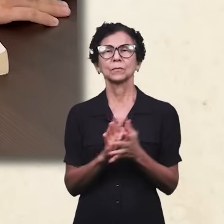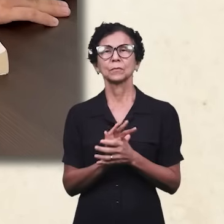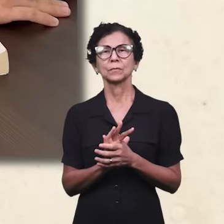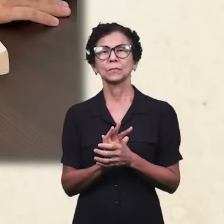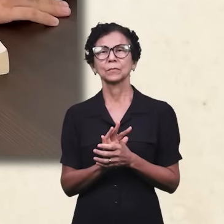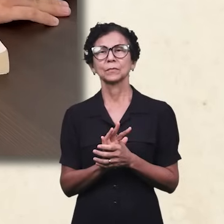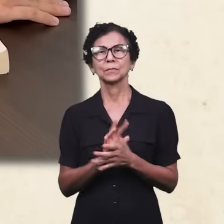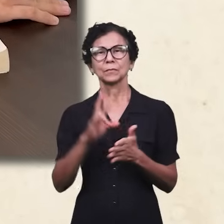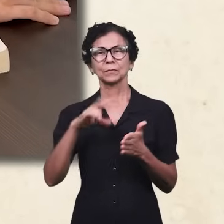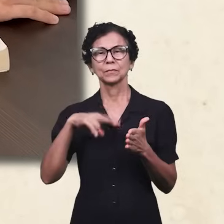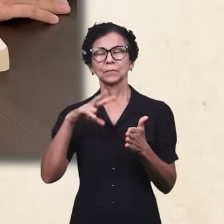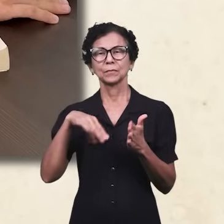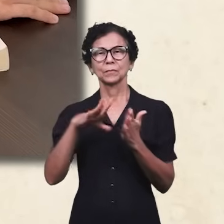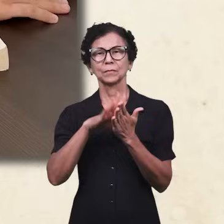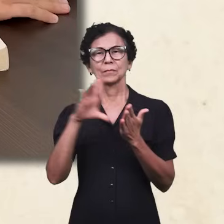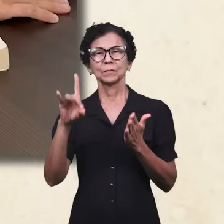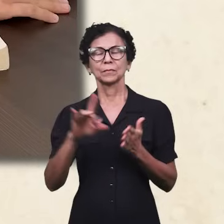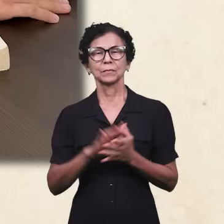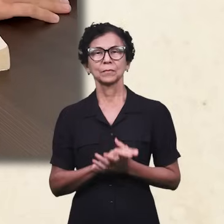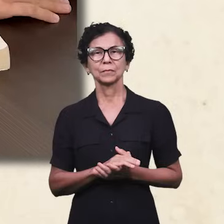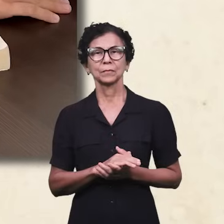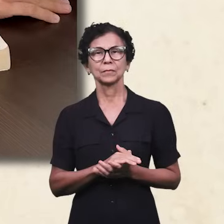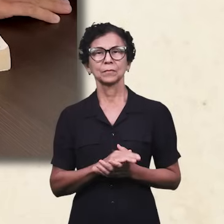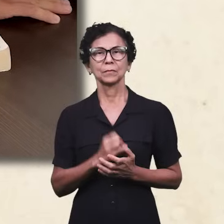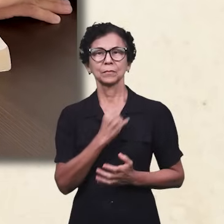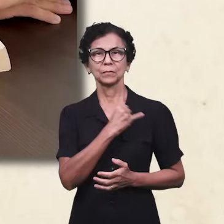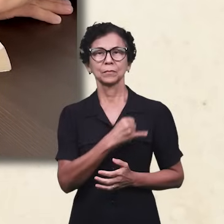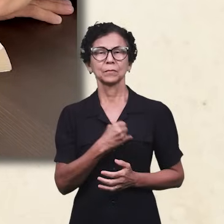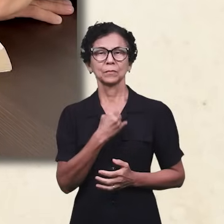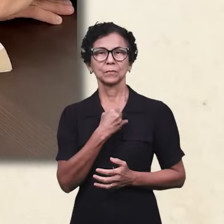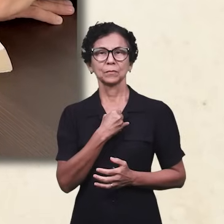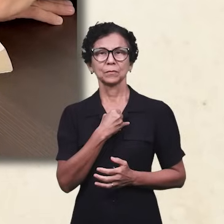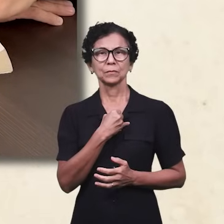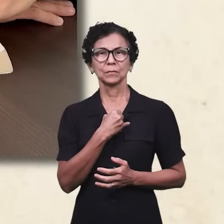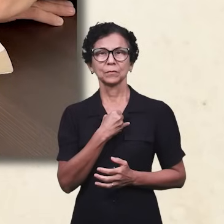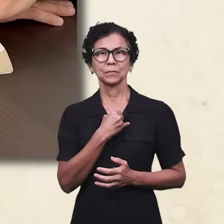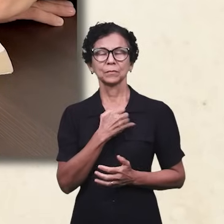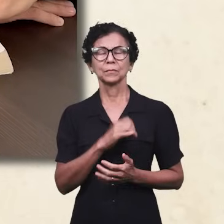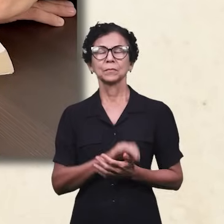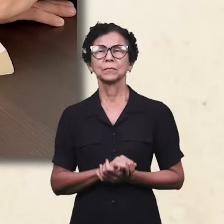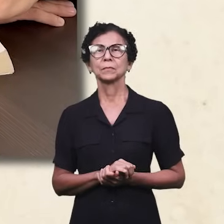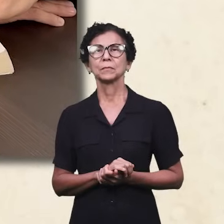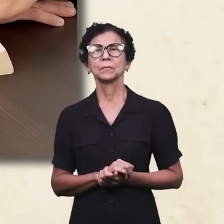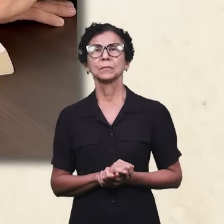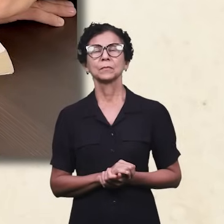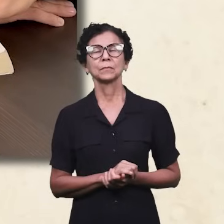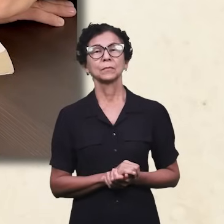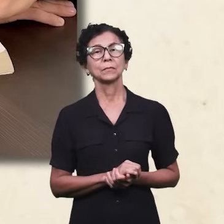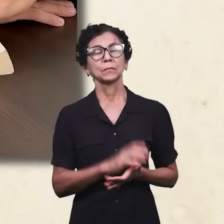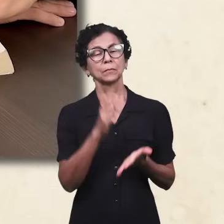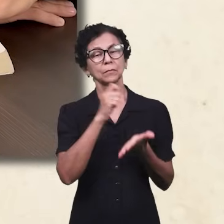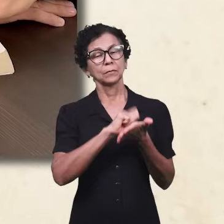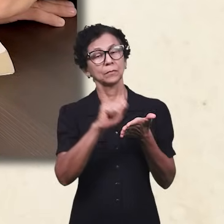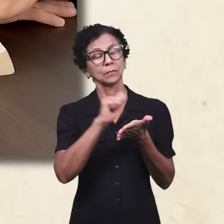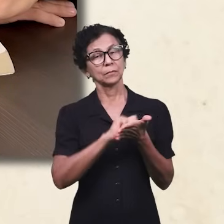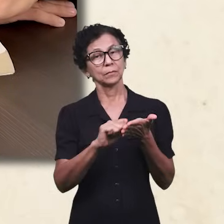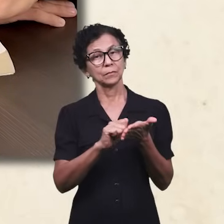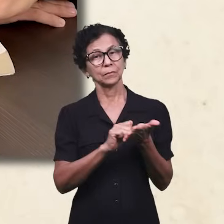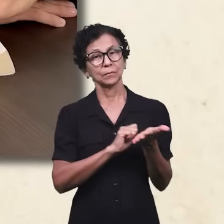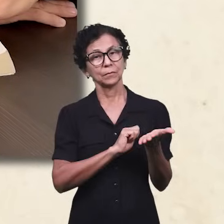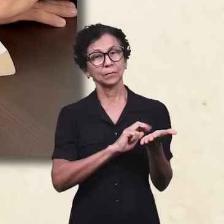tá na primeira carta de João no capítulo 2º no verso 14 que diz assim eu vos escrevi